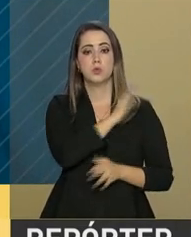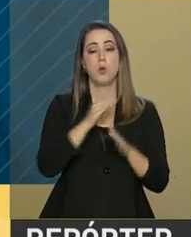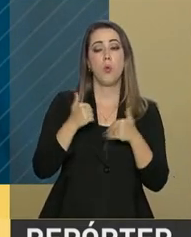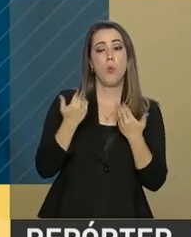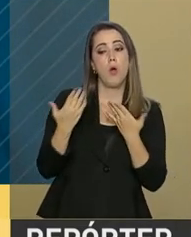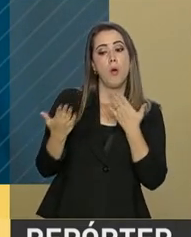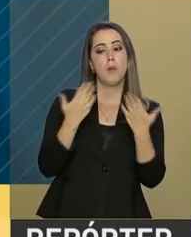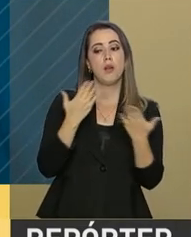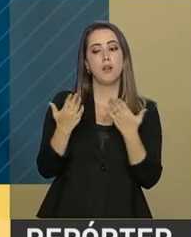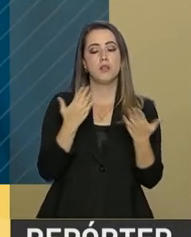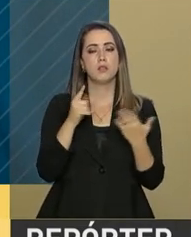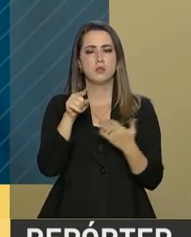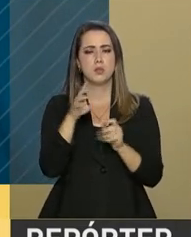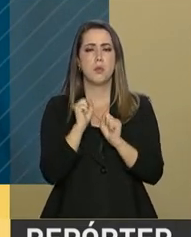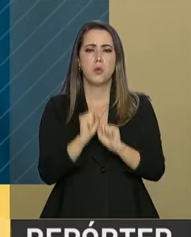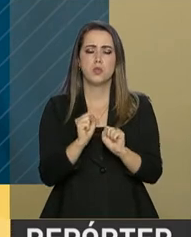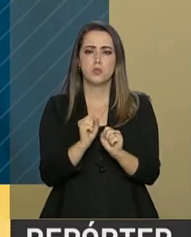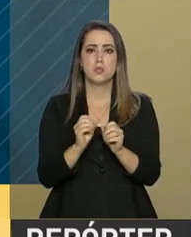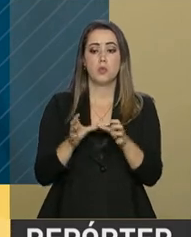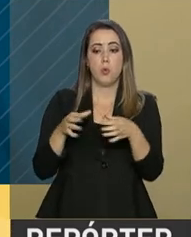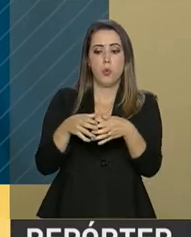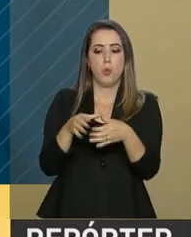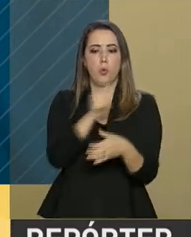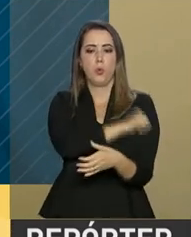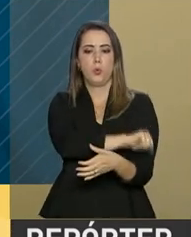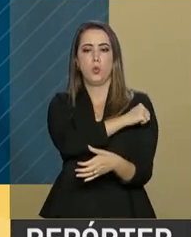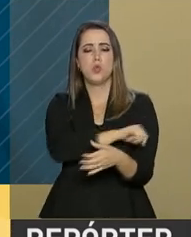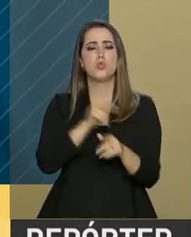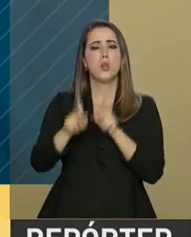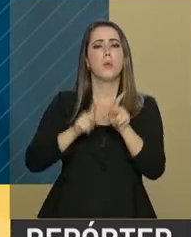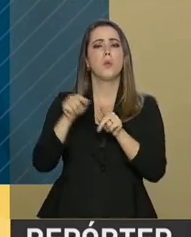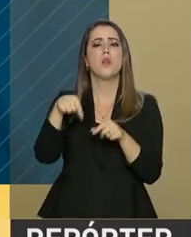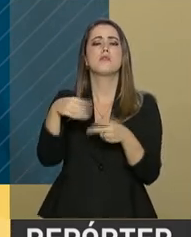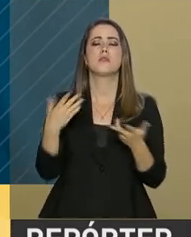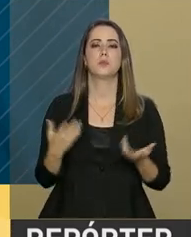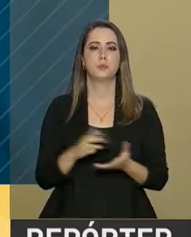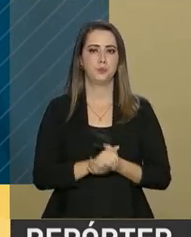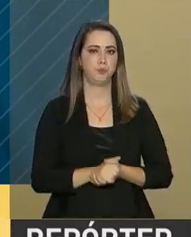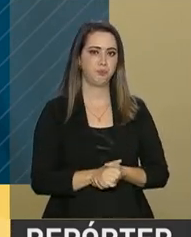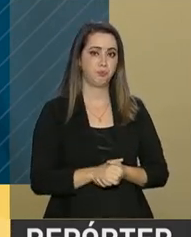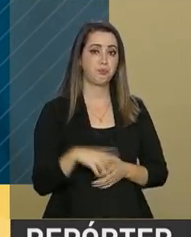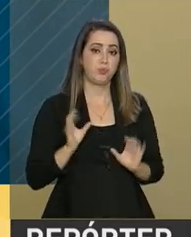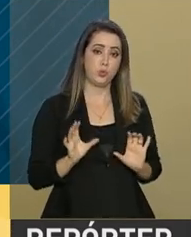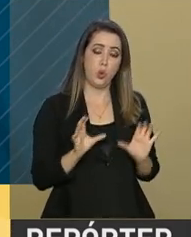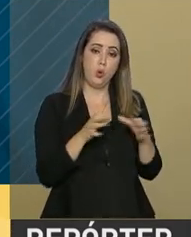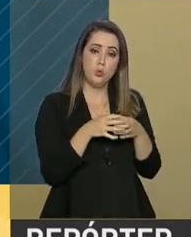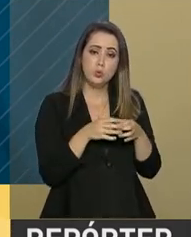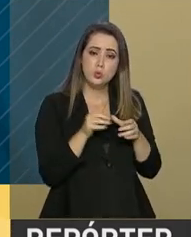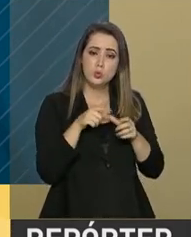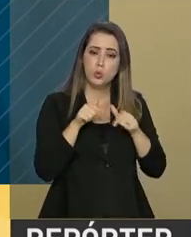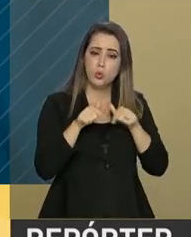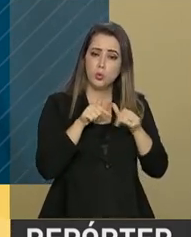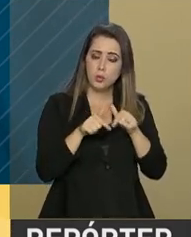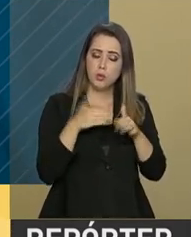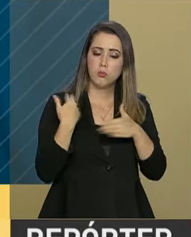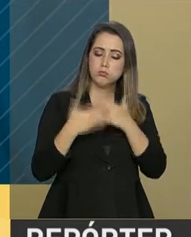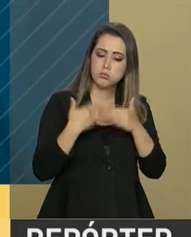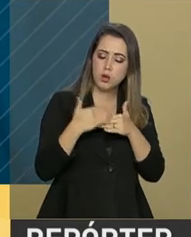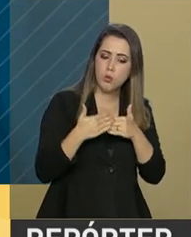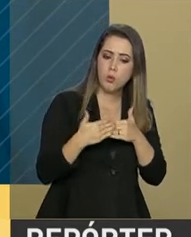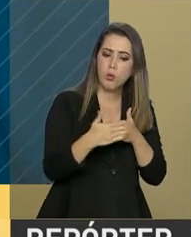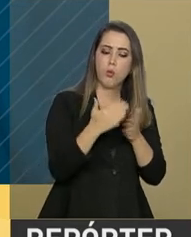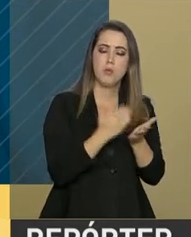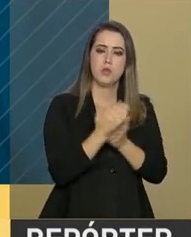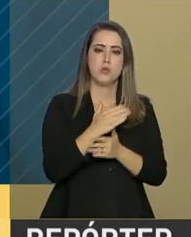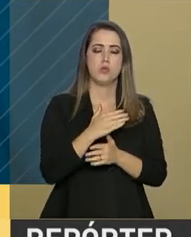senhor pode fazer a população do rio de janeiro a o gabinete de intervenção federal e deixou em julho os